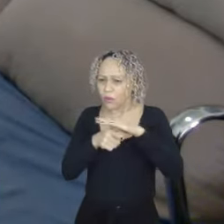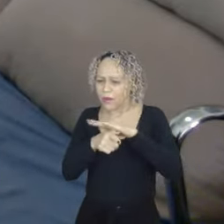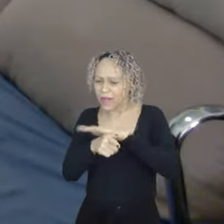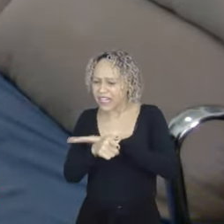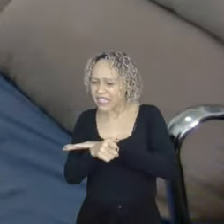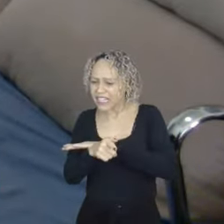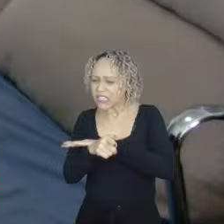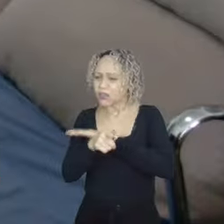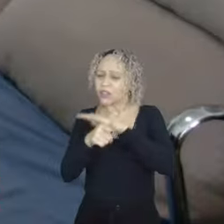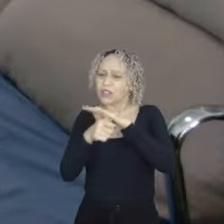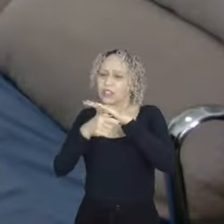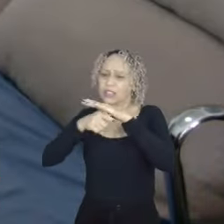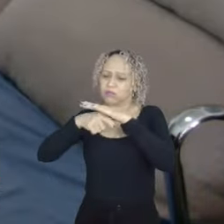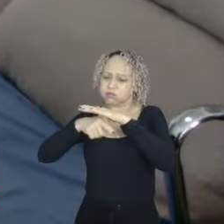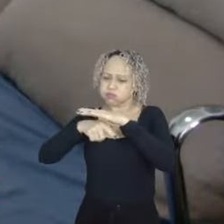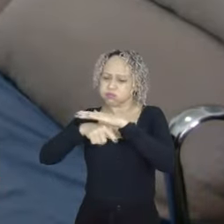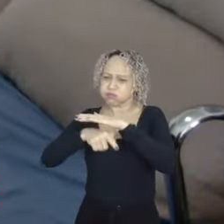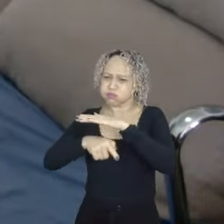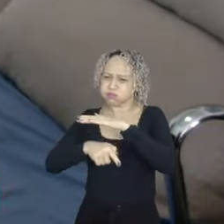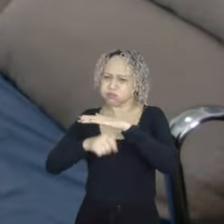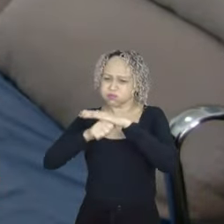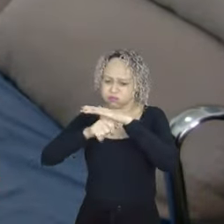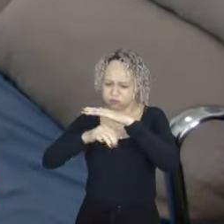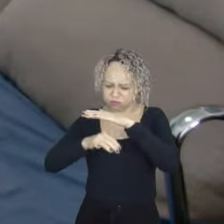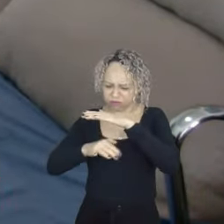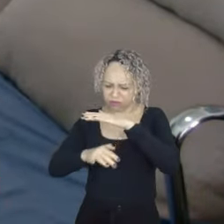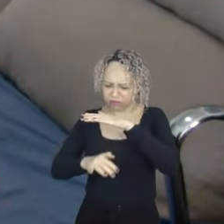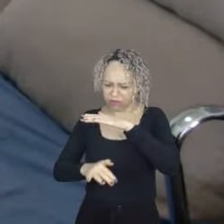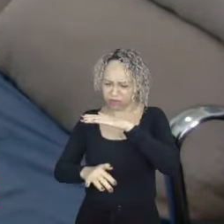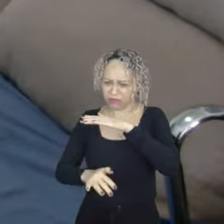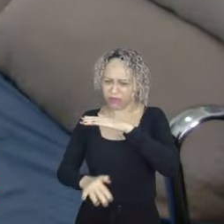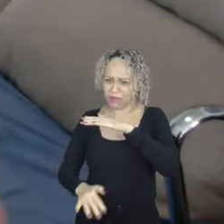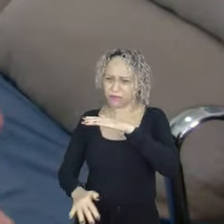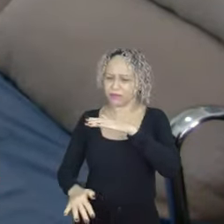o Riachuelo e o Maitá, e para o ano que vem,